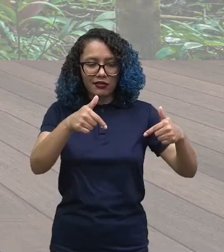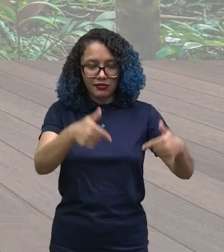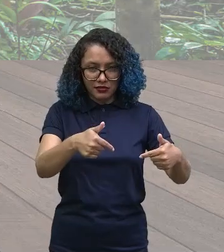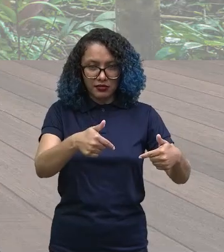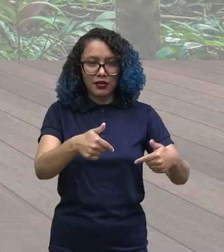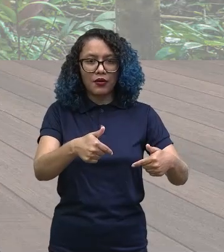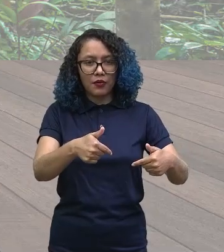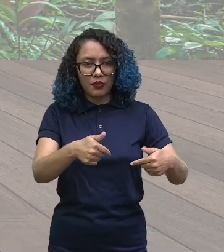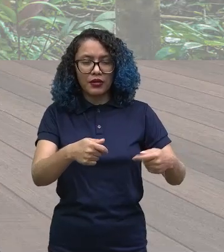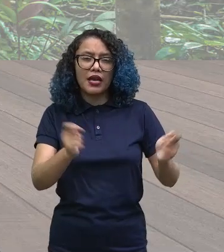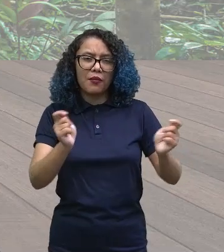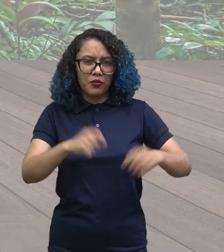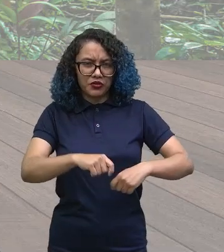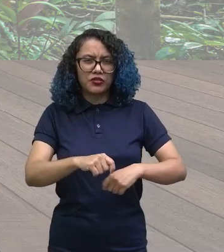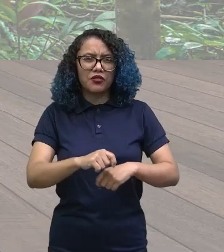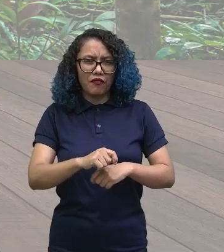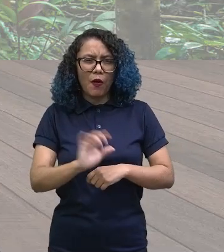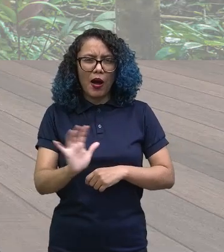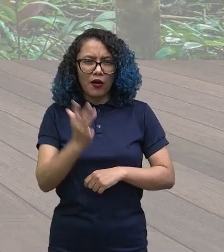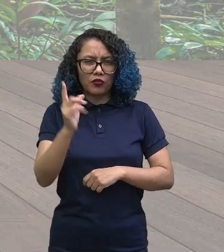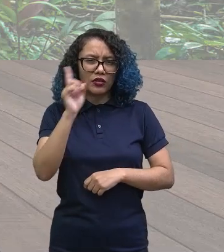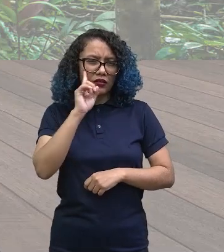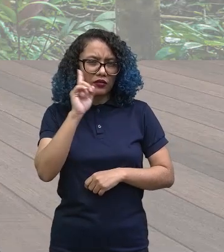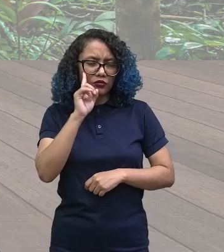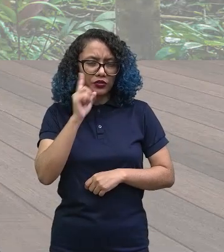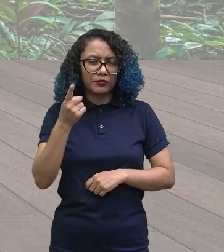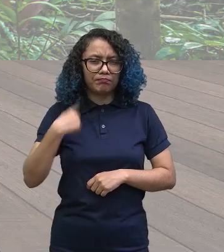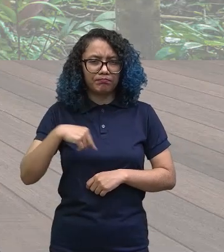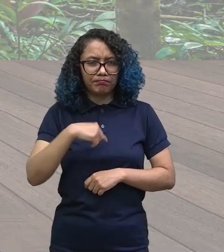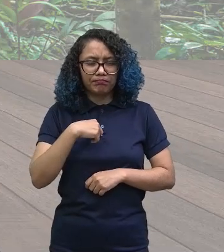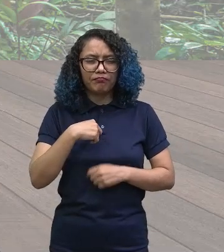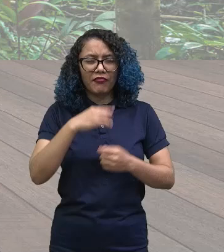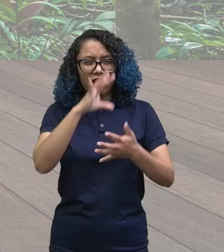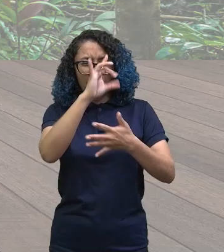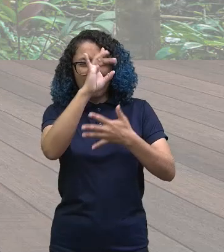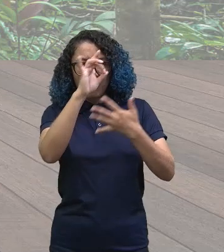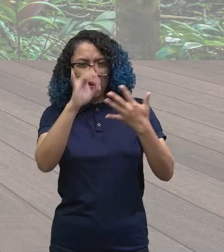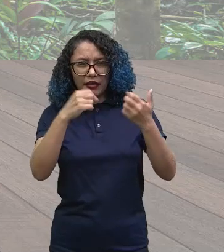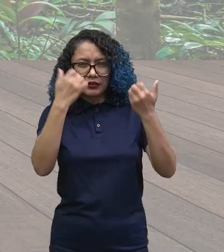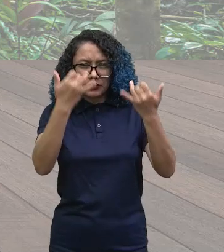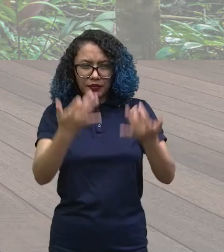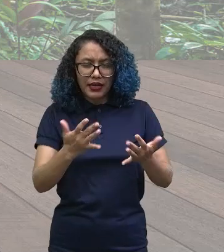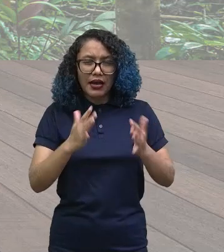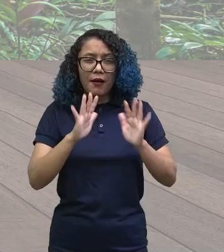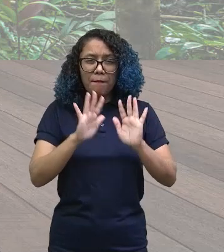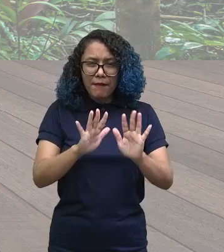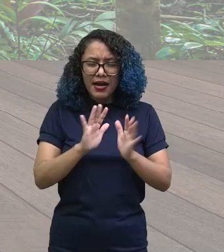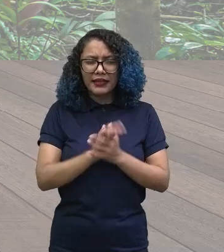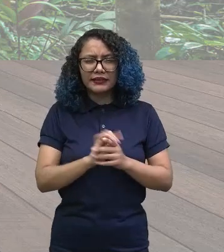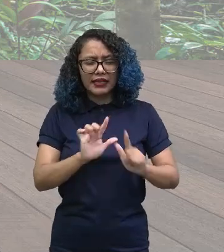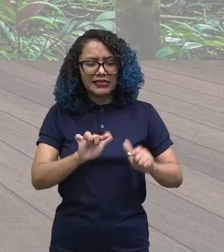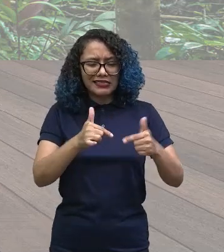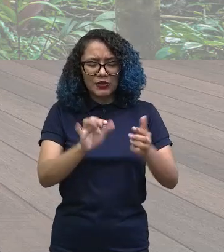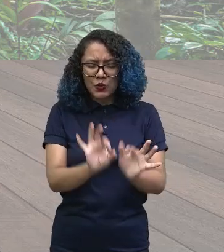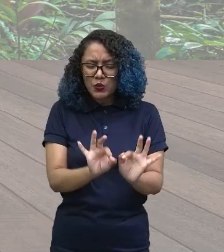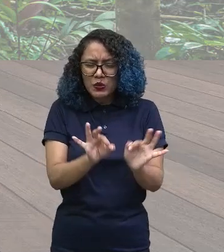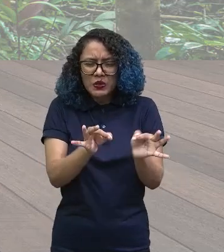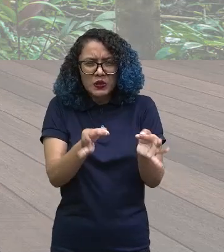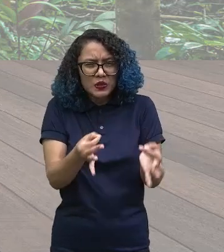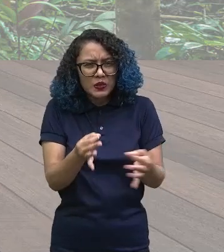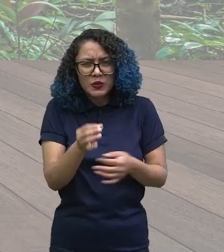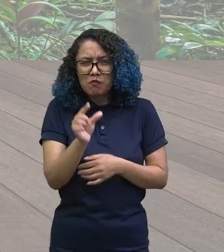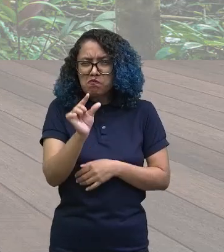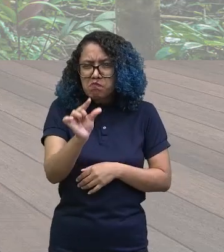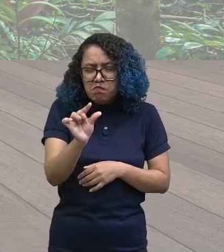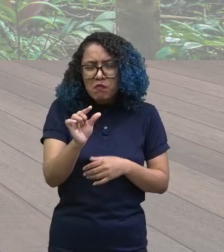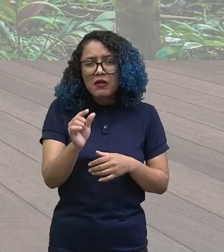dia a dia, pessoal, sabe? Nós vamos ver sobre cada uma destas, mas pequenas ações acabam